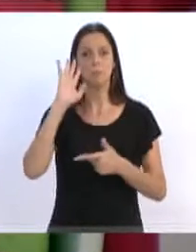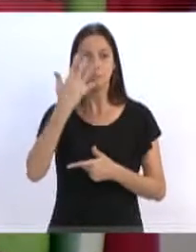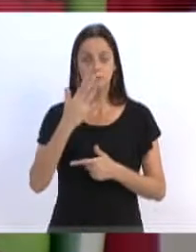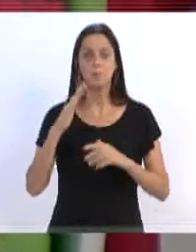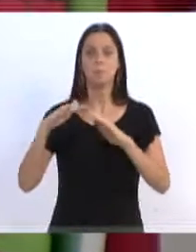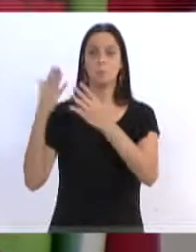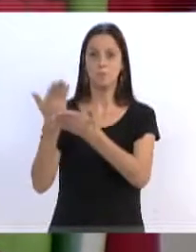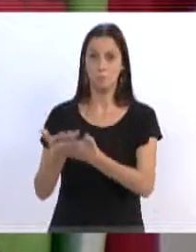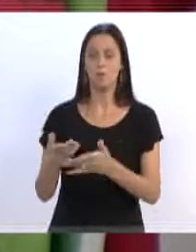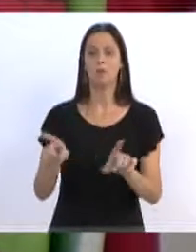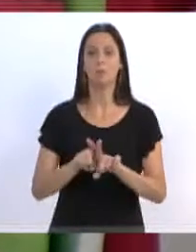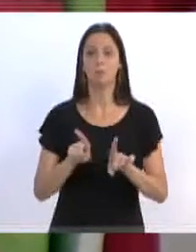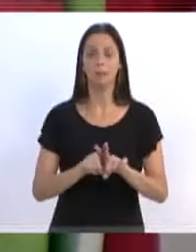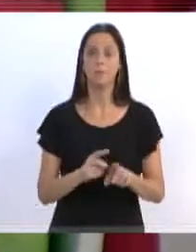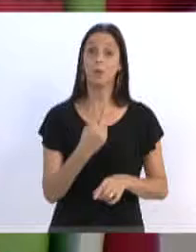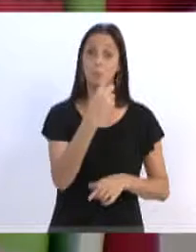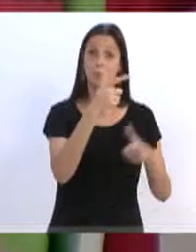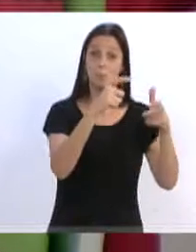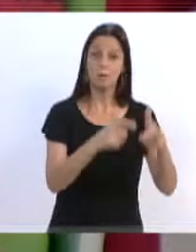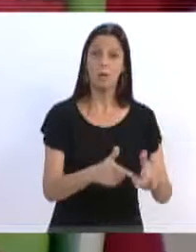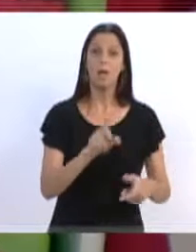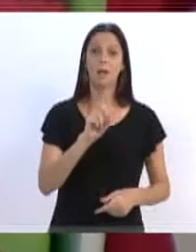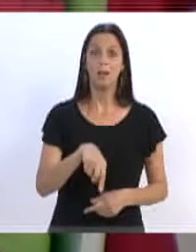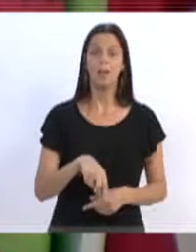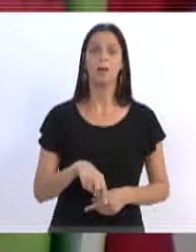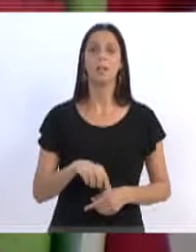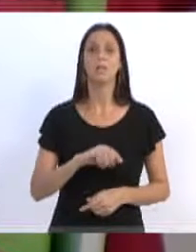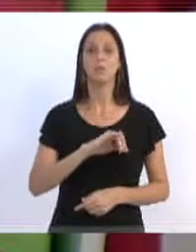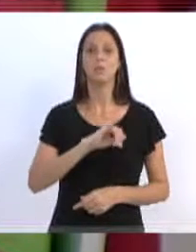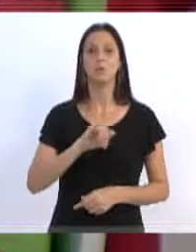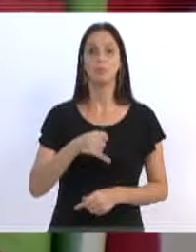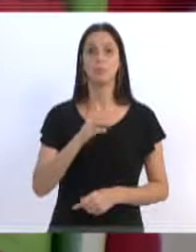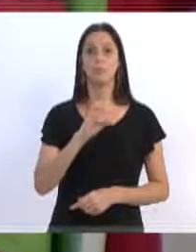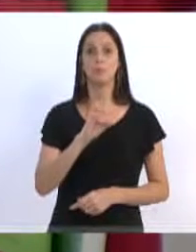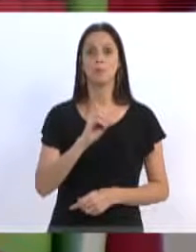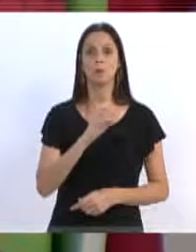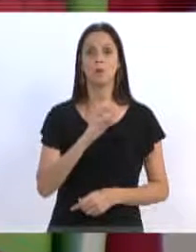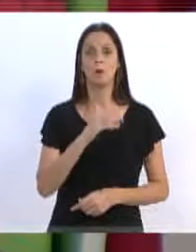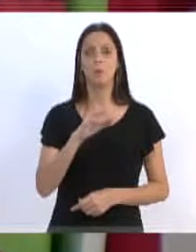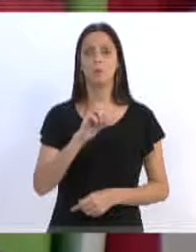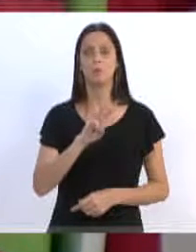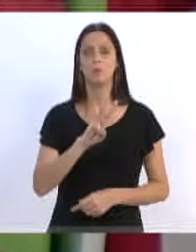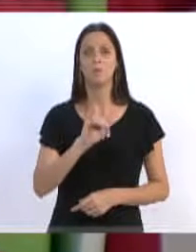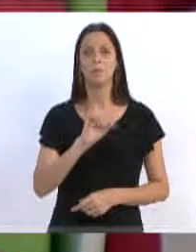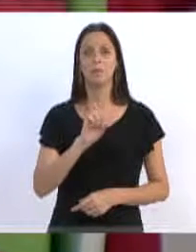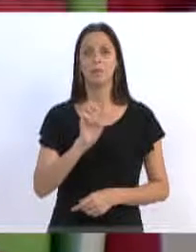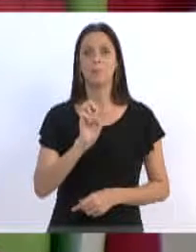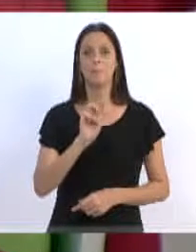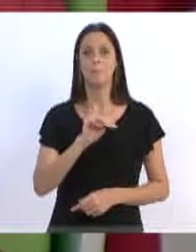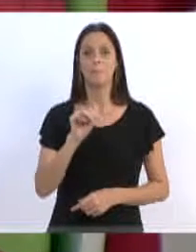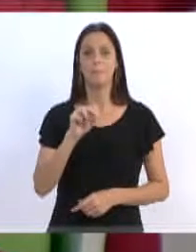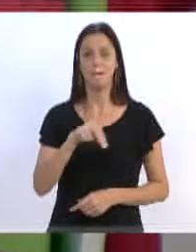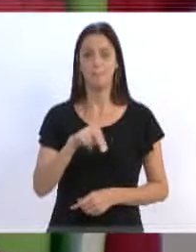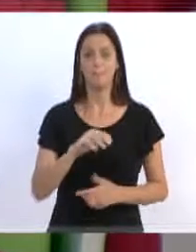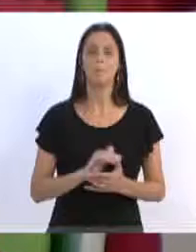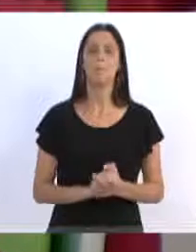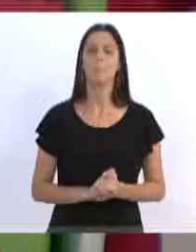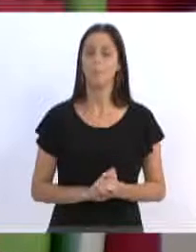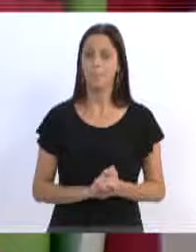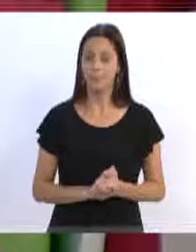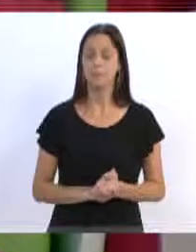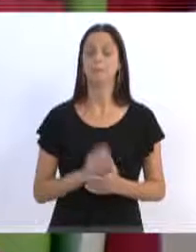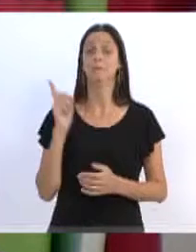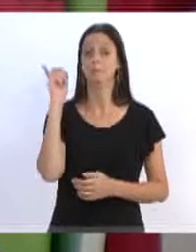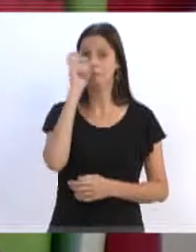e um deles - o gilson é o joão vítima está precário lá a situação lá é na quadra de